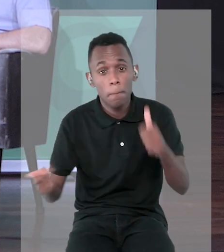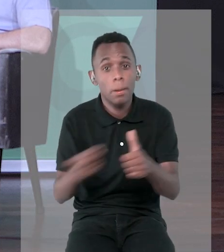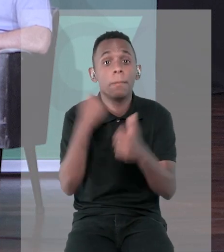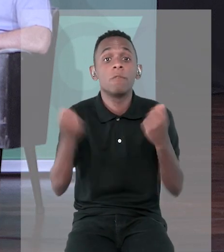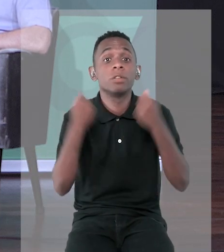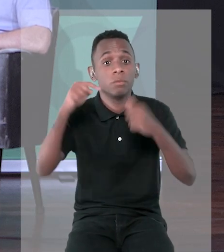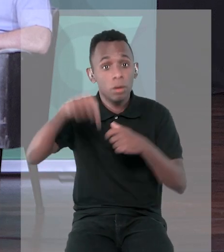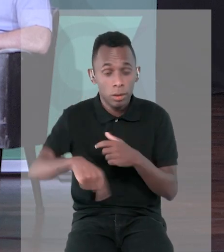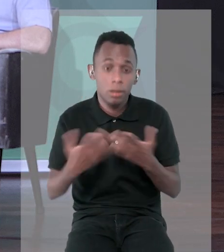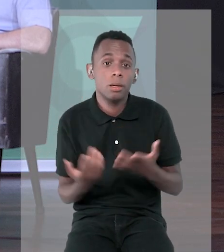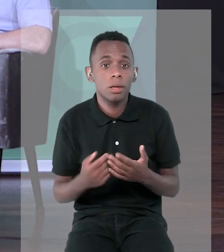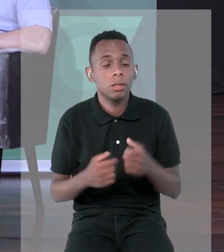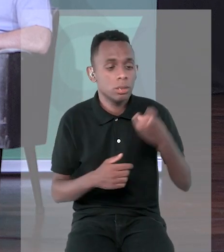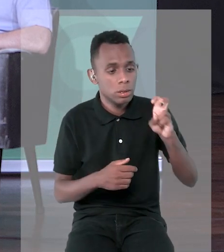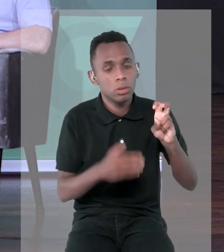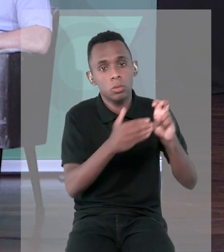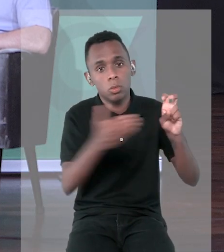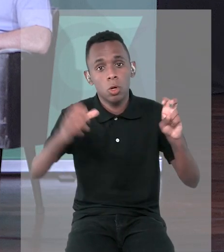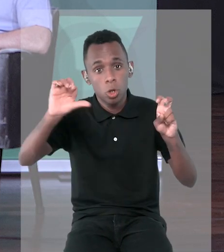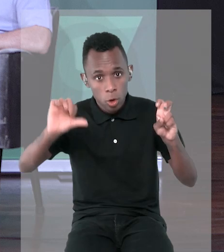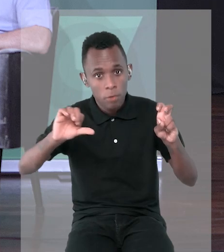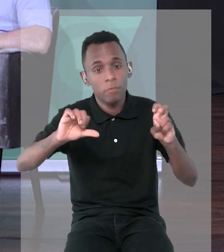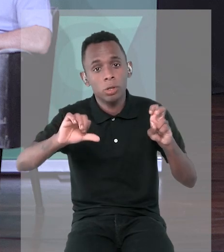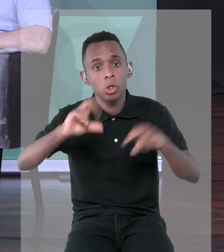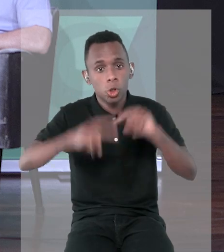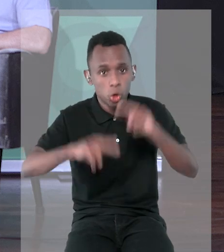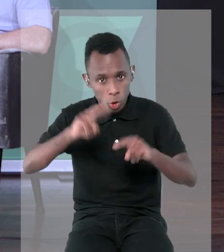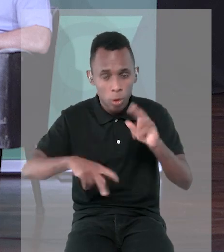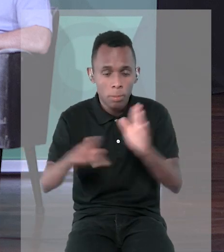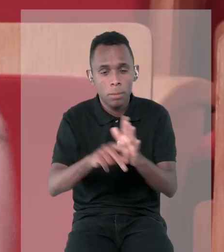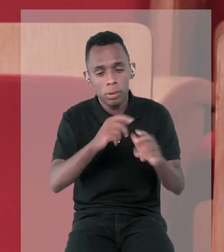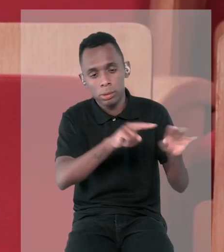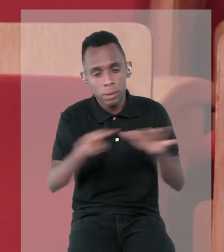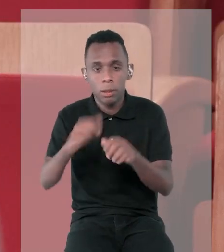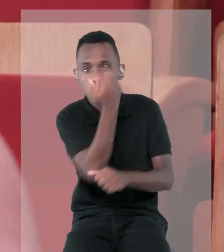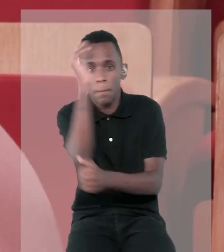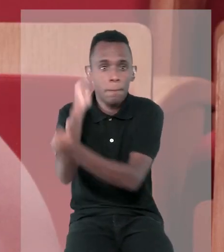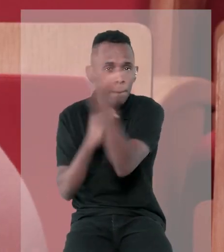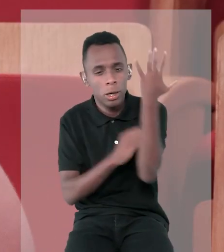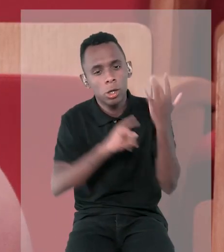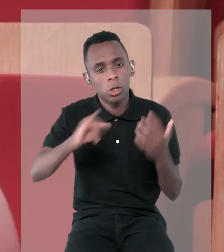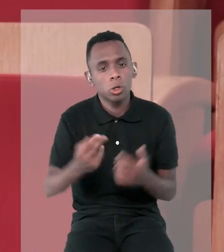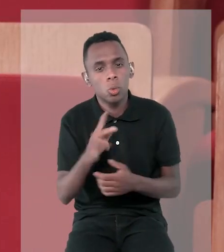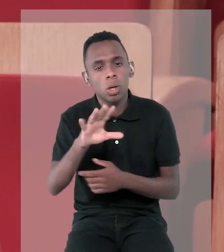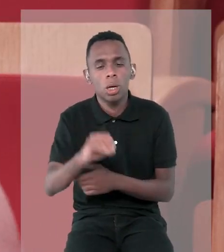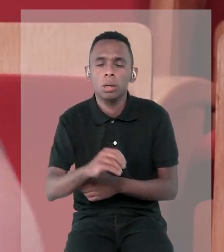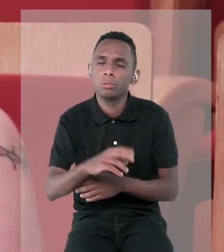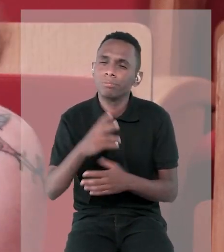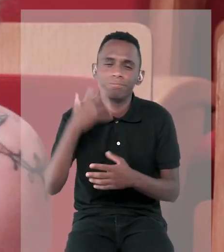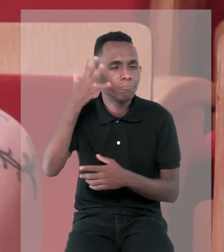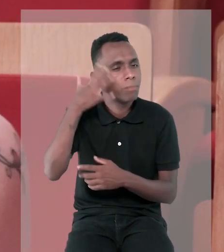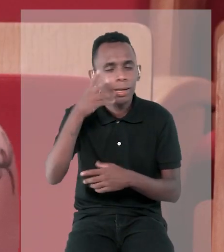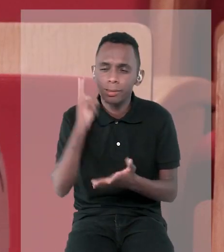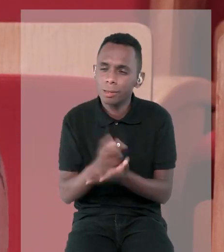Boa noite, meu nome é Suzana, eu sou do Festival de Cinema Ambiental e Gastronomia de Belo Horizonte. O Juliano, é sempre bom ouvir você,